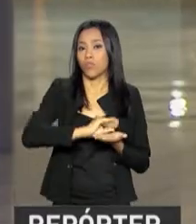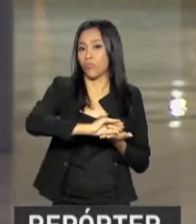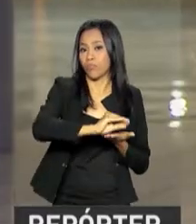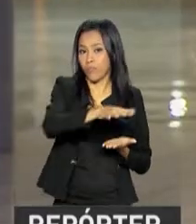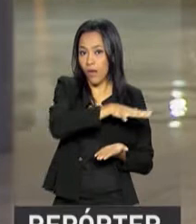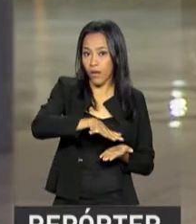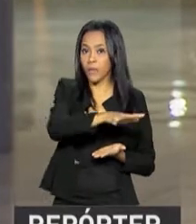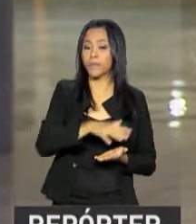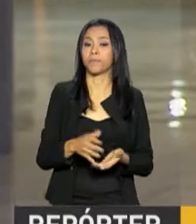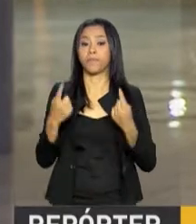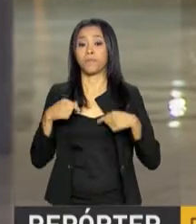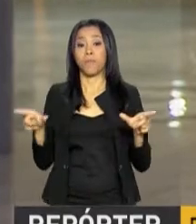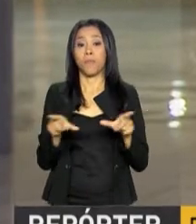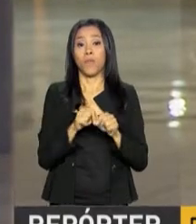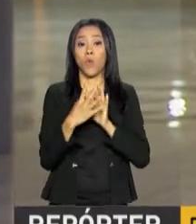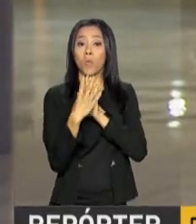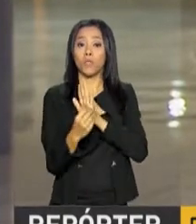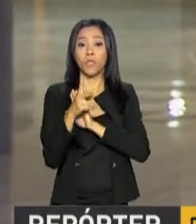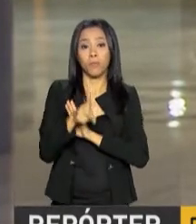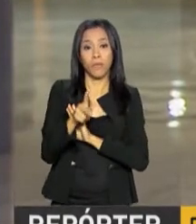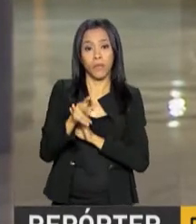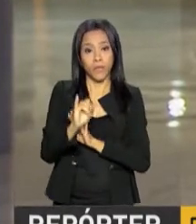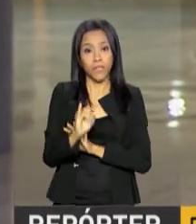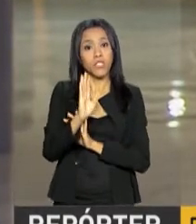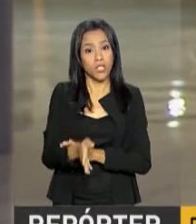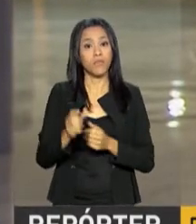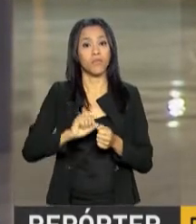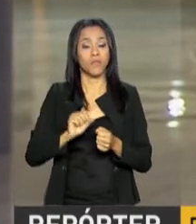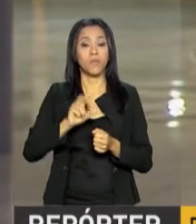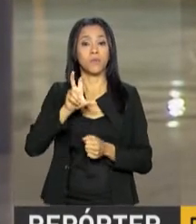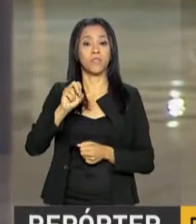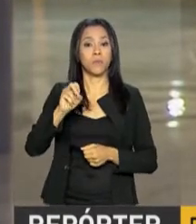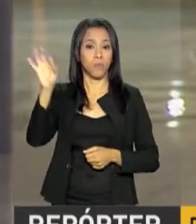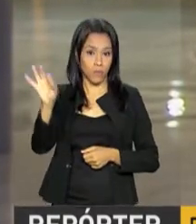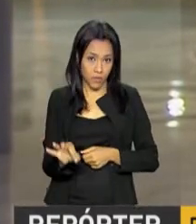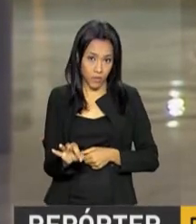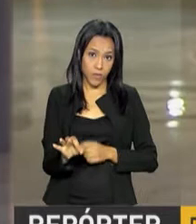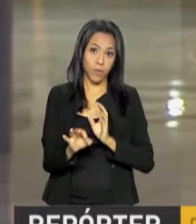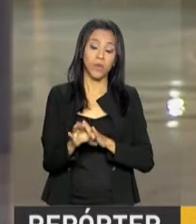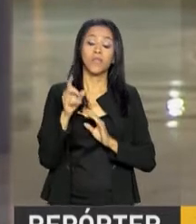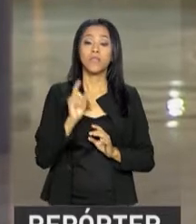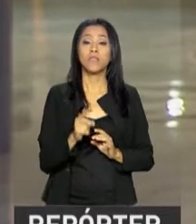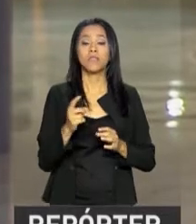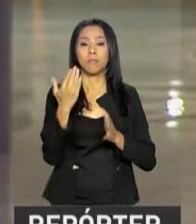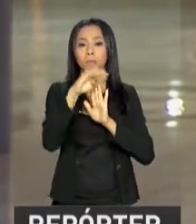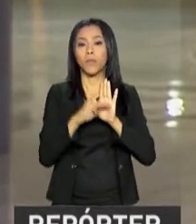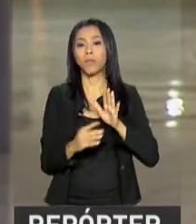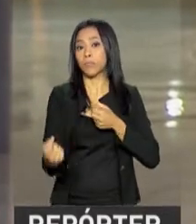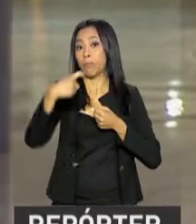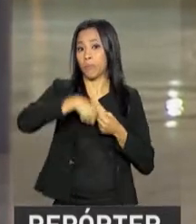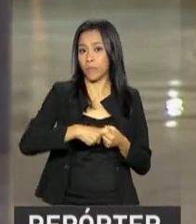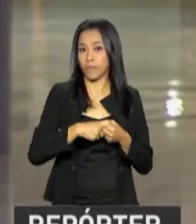segundo o conselho do tpi já foi executado 50% do cronograma do programa de parcerias de investimentos isso